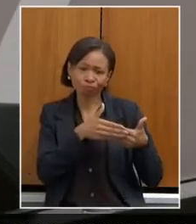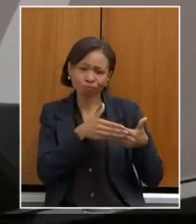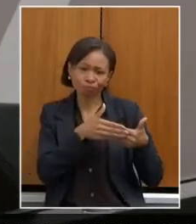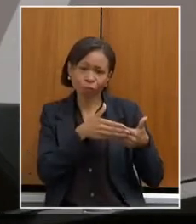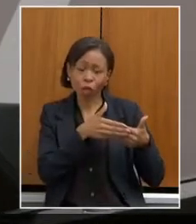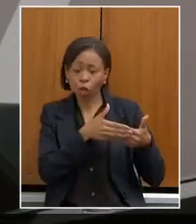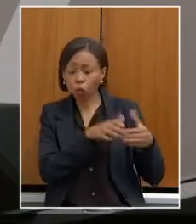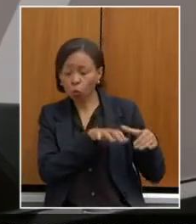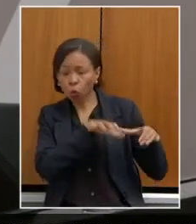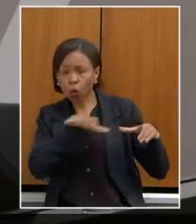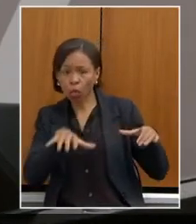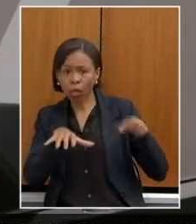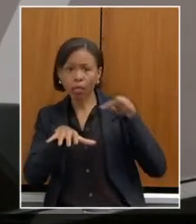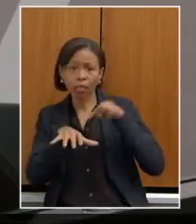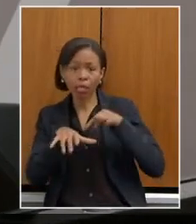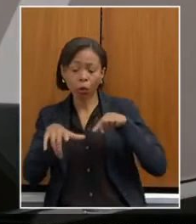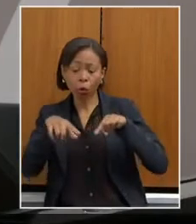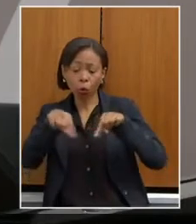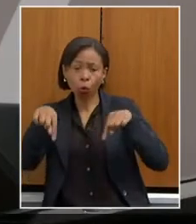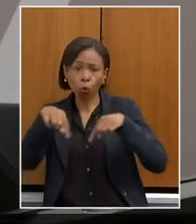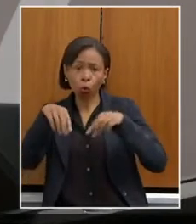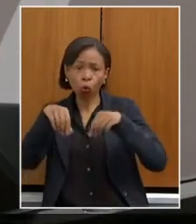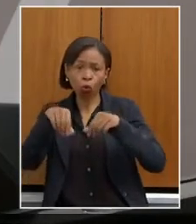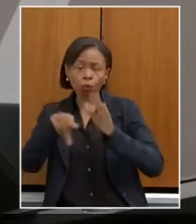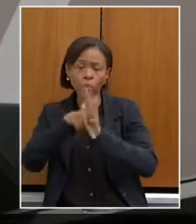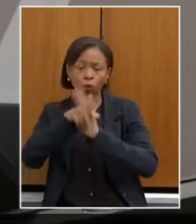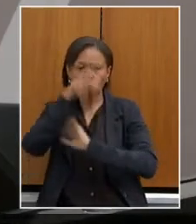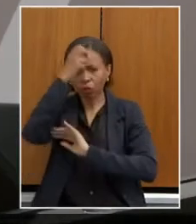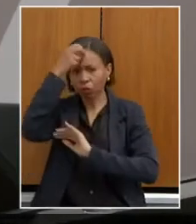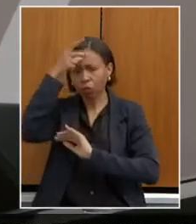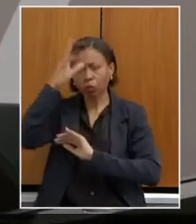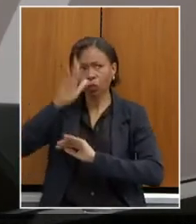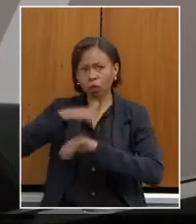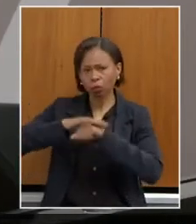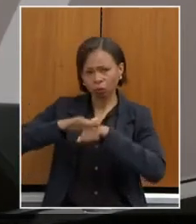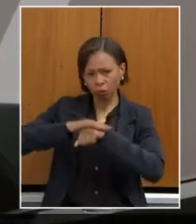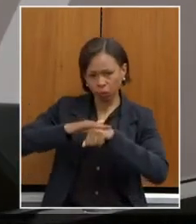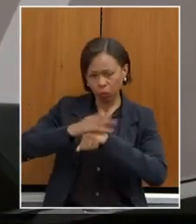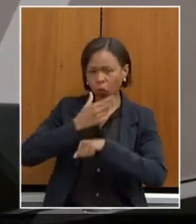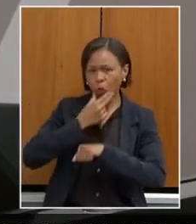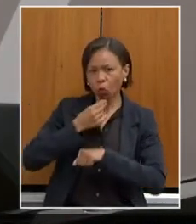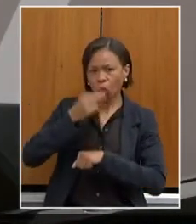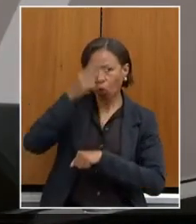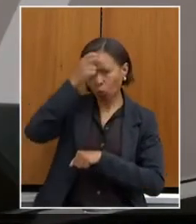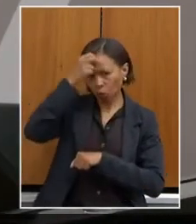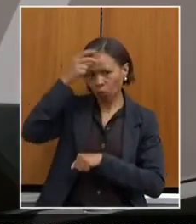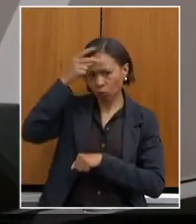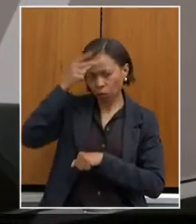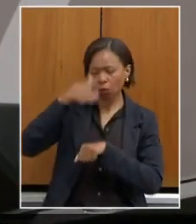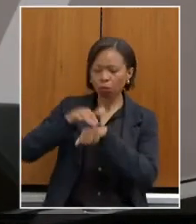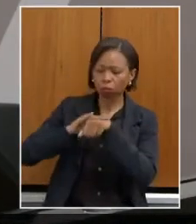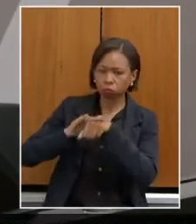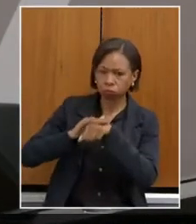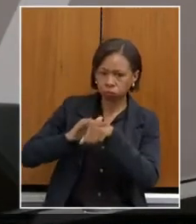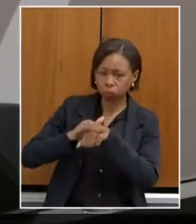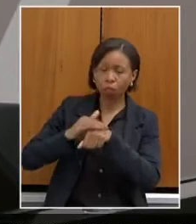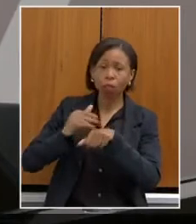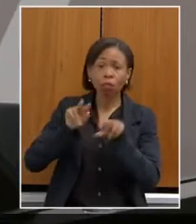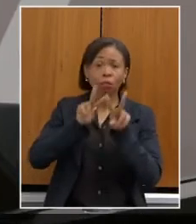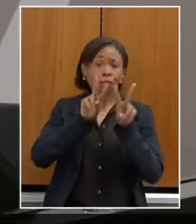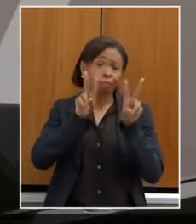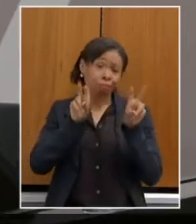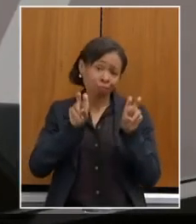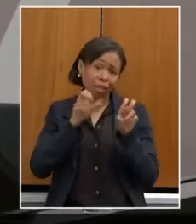terreno que é da prefeitura já conversamos com o prefeito com o Ibirati e também a questão das